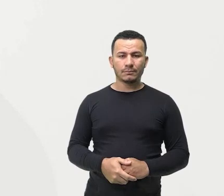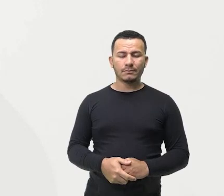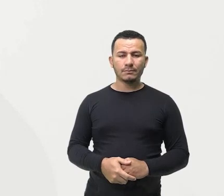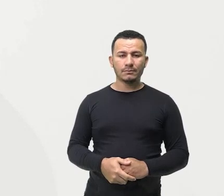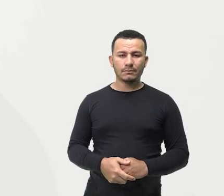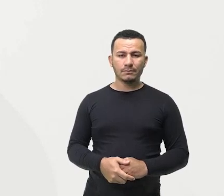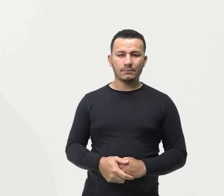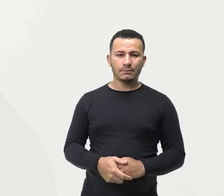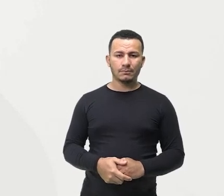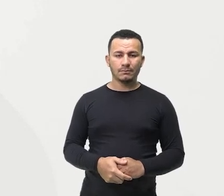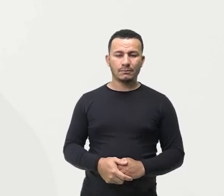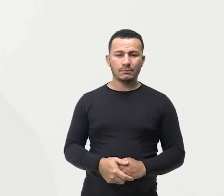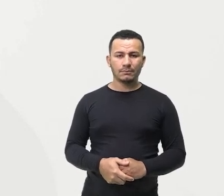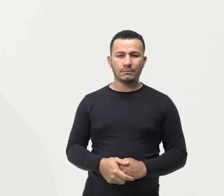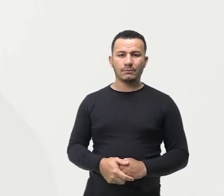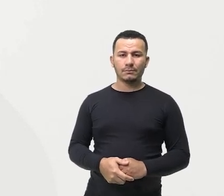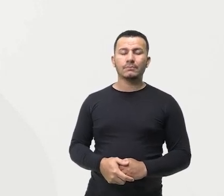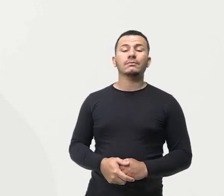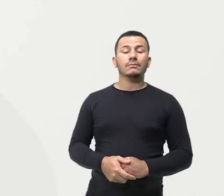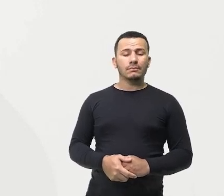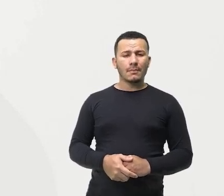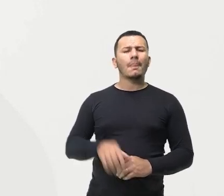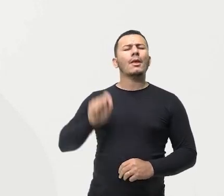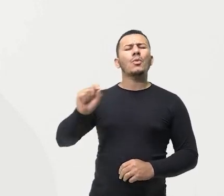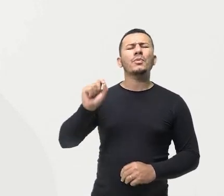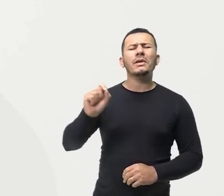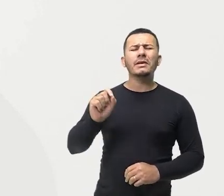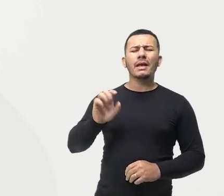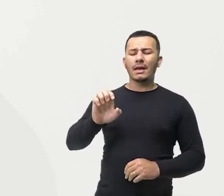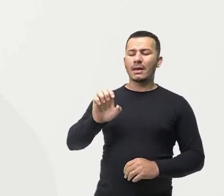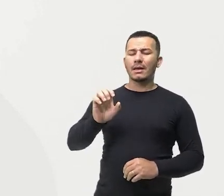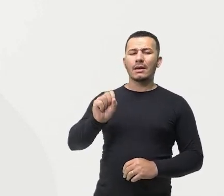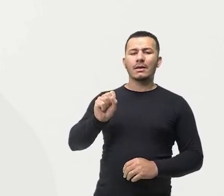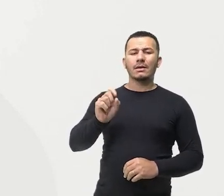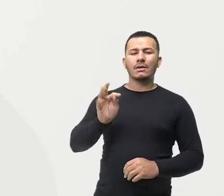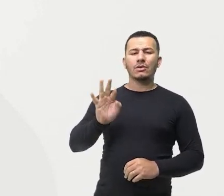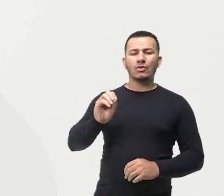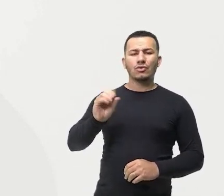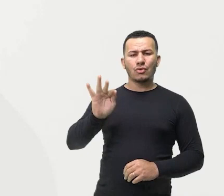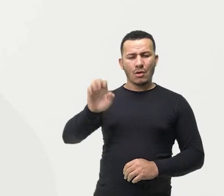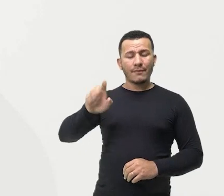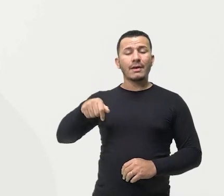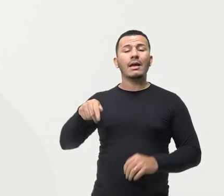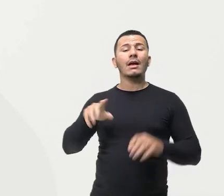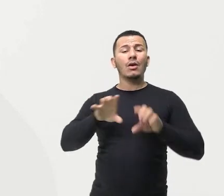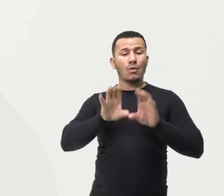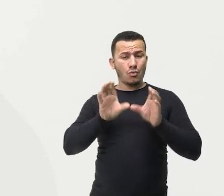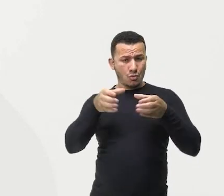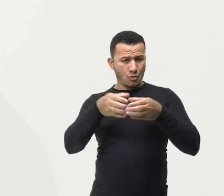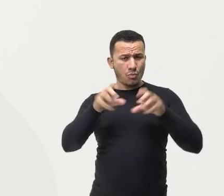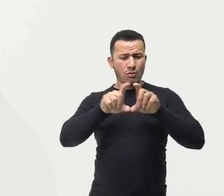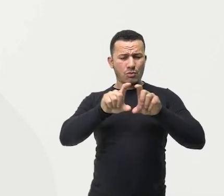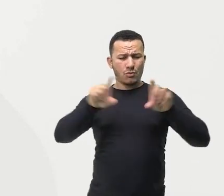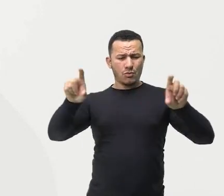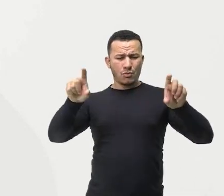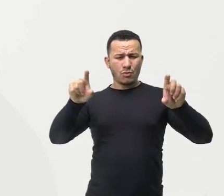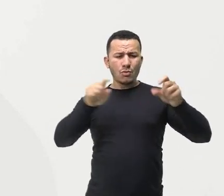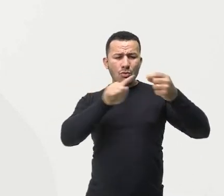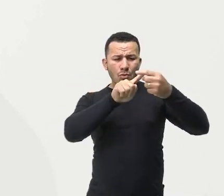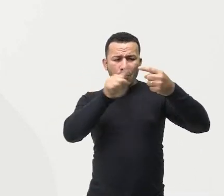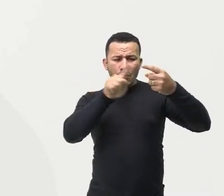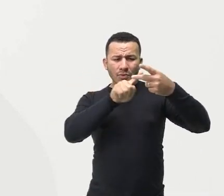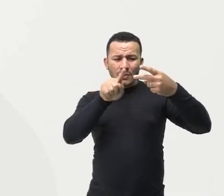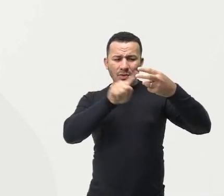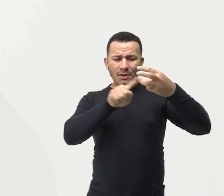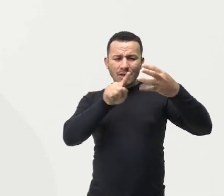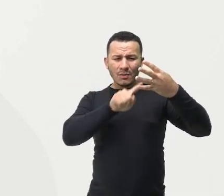Nós vamos ter estrofe. É um agrupamento de versos. Então, quando a gente tem esses 4 versos agrupados, nós